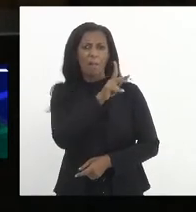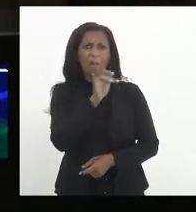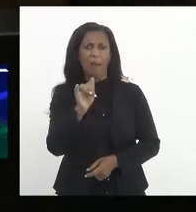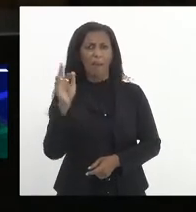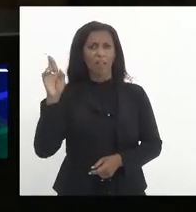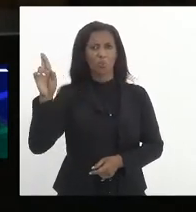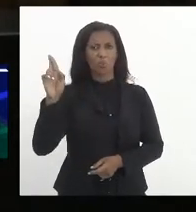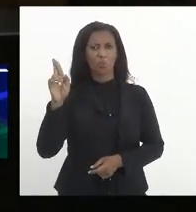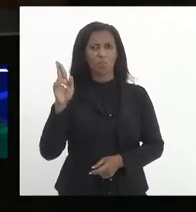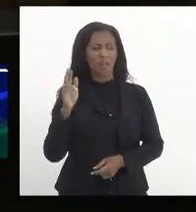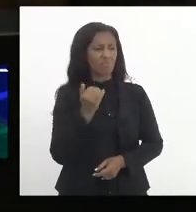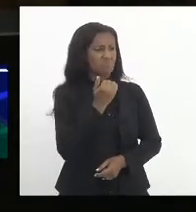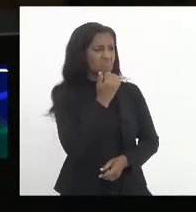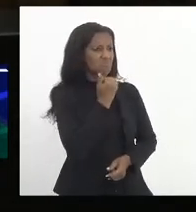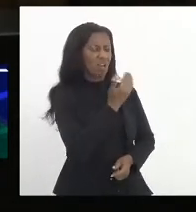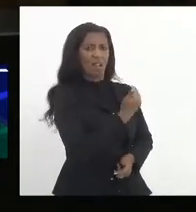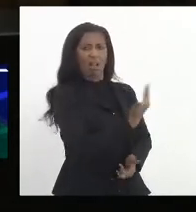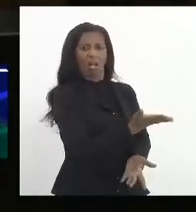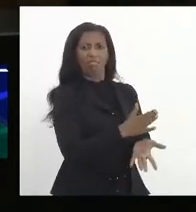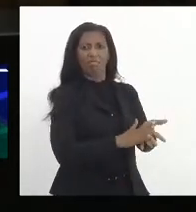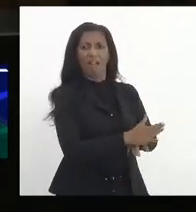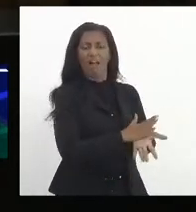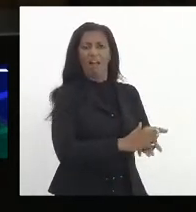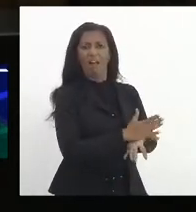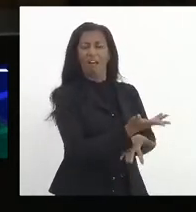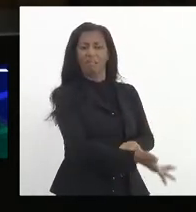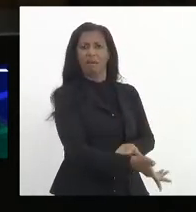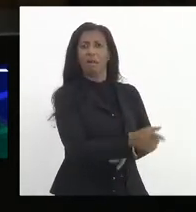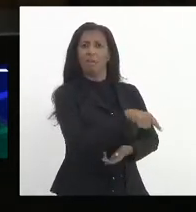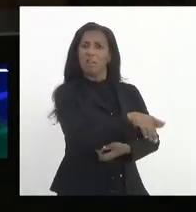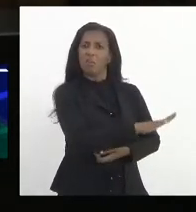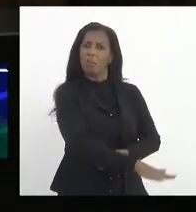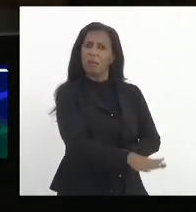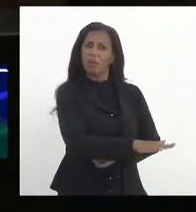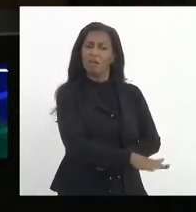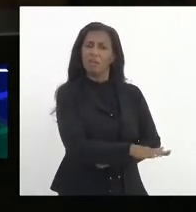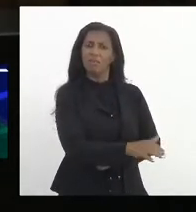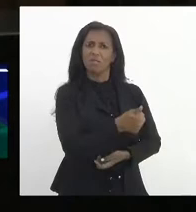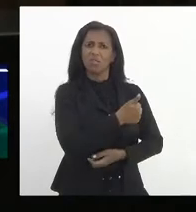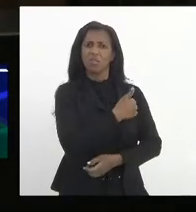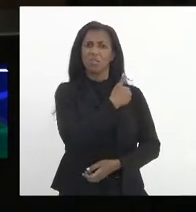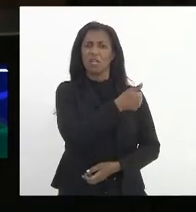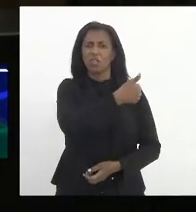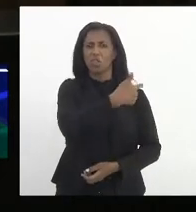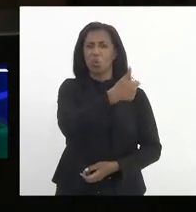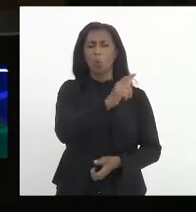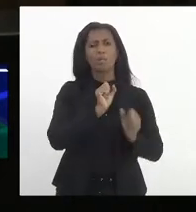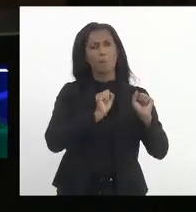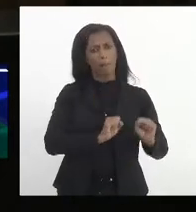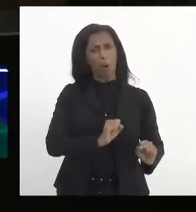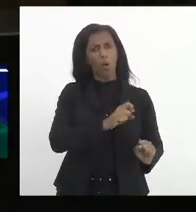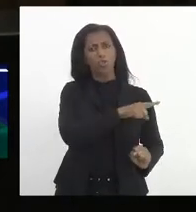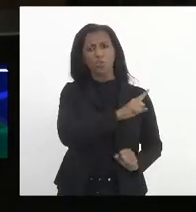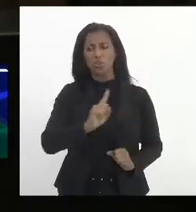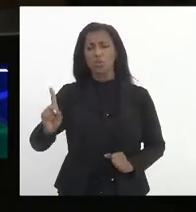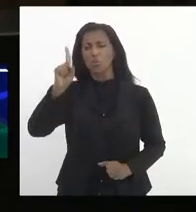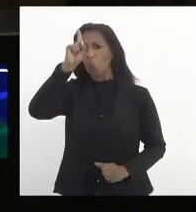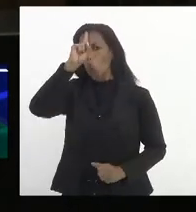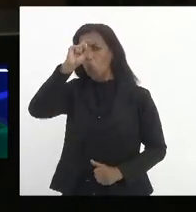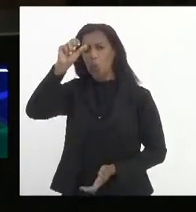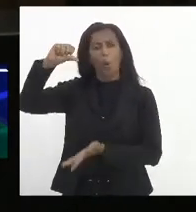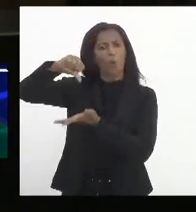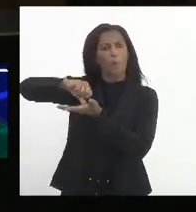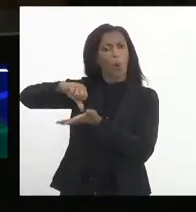para nada que uma criança de 12 anos pode chegar numa clínica no hospital